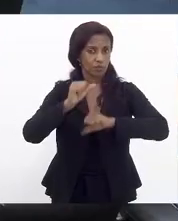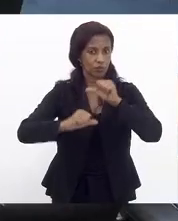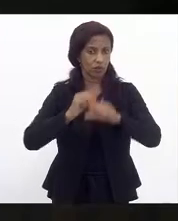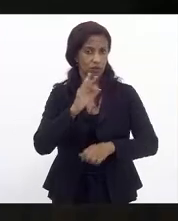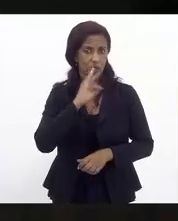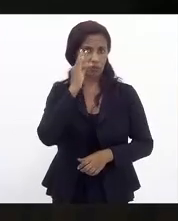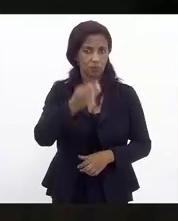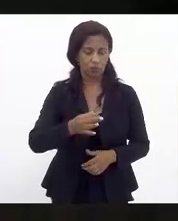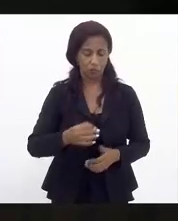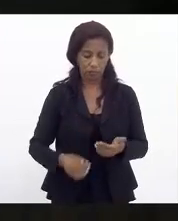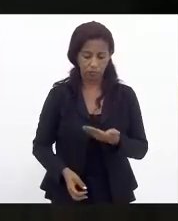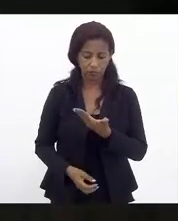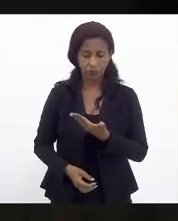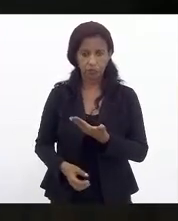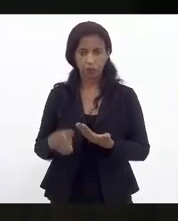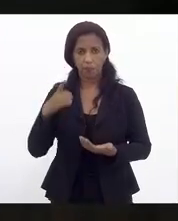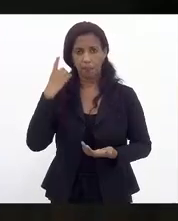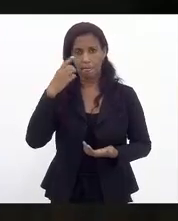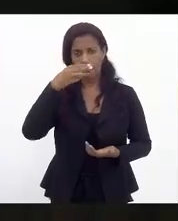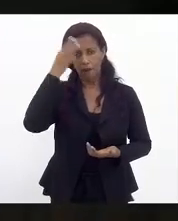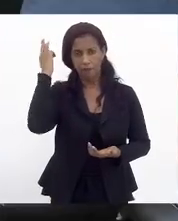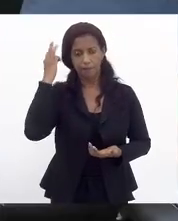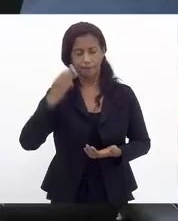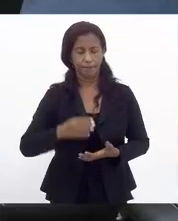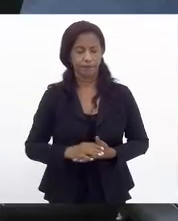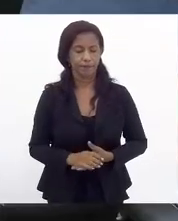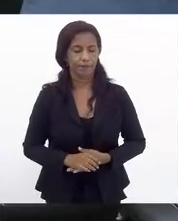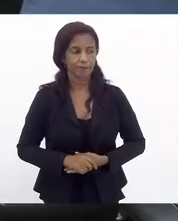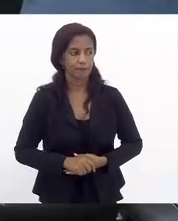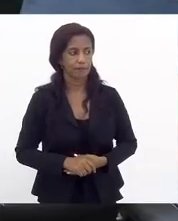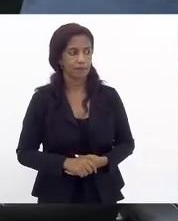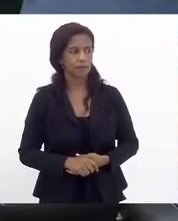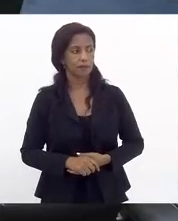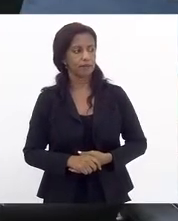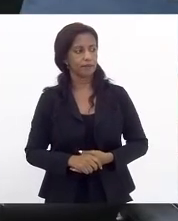passar a palavra para o deputado Márcio Pacheco